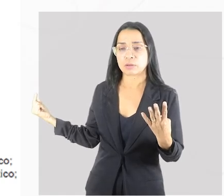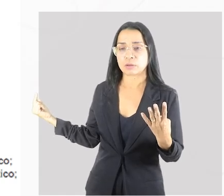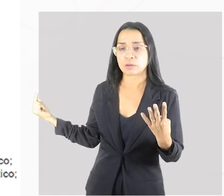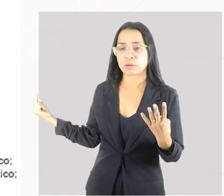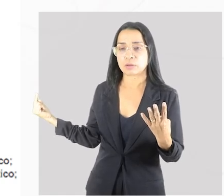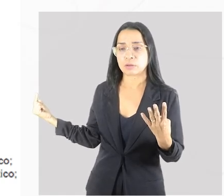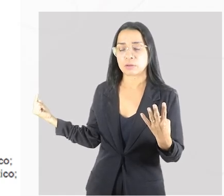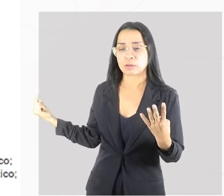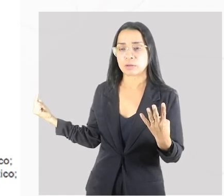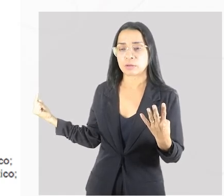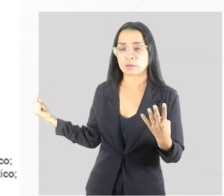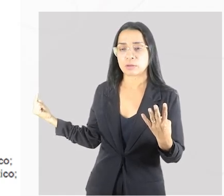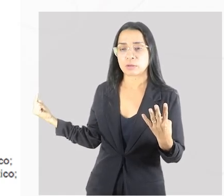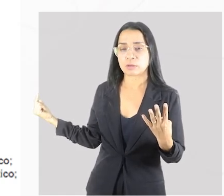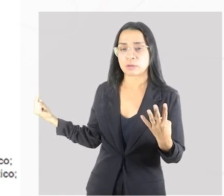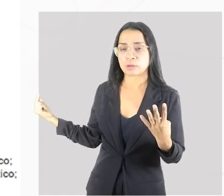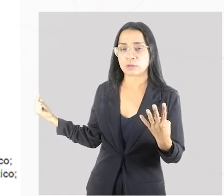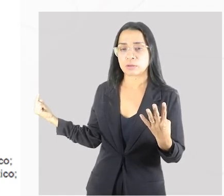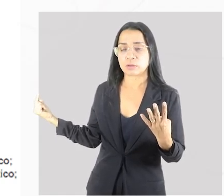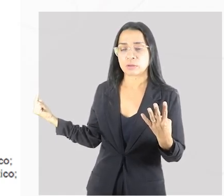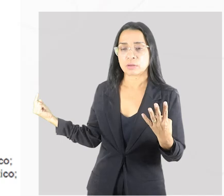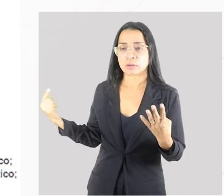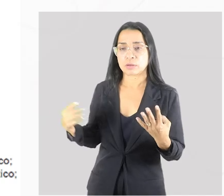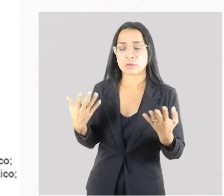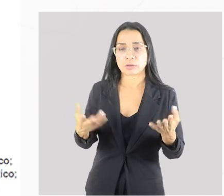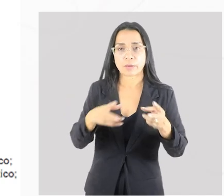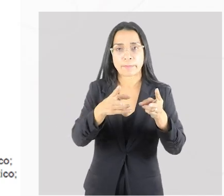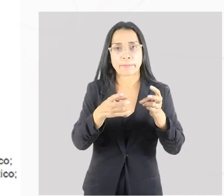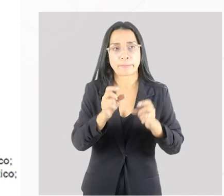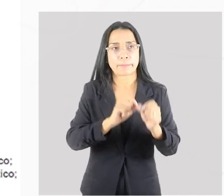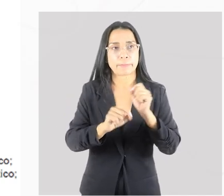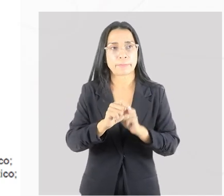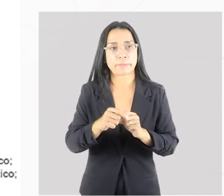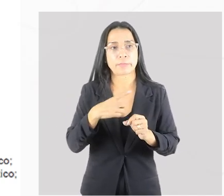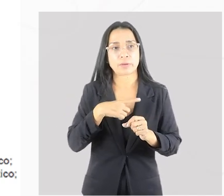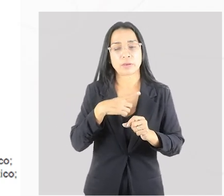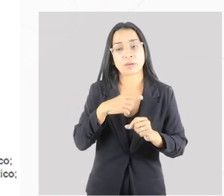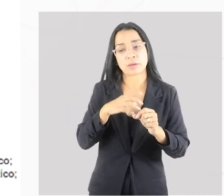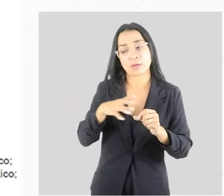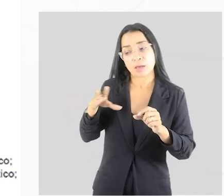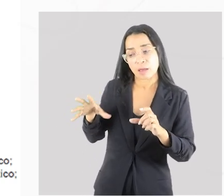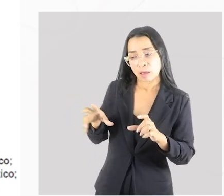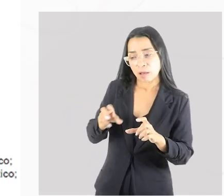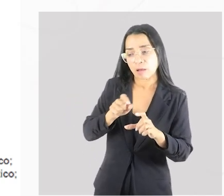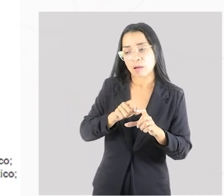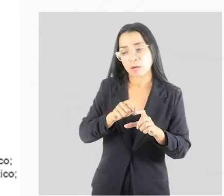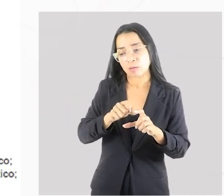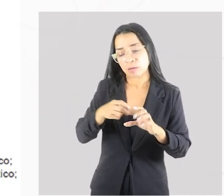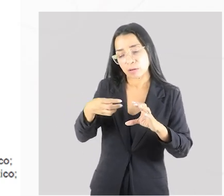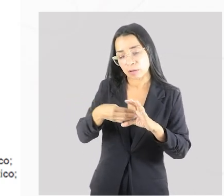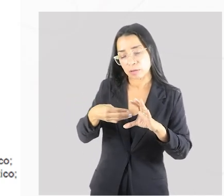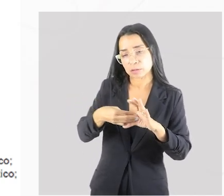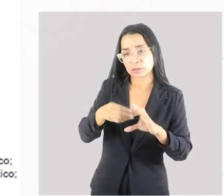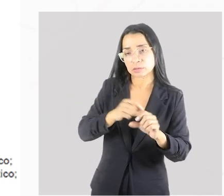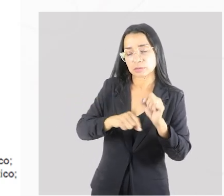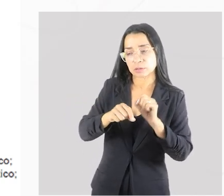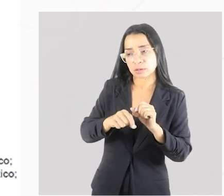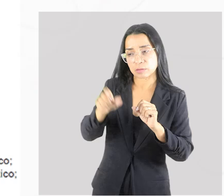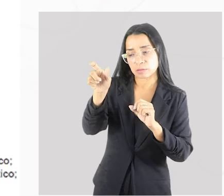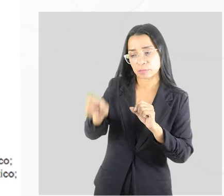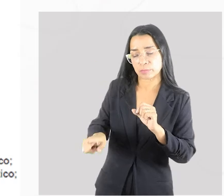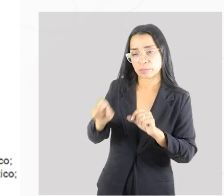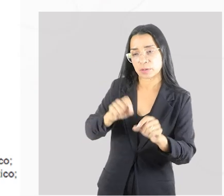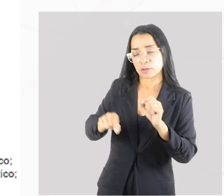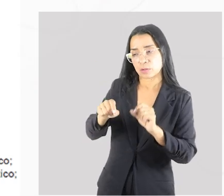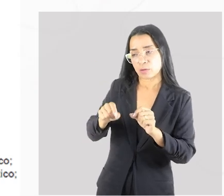células modificadas no paciente. Então, você percebe, né, que a gente coleta as células desse paciente, né?